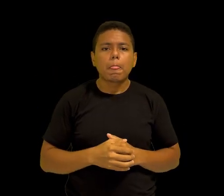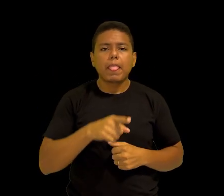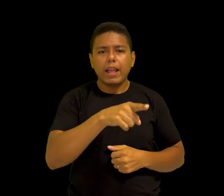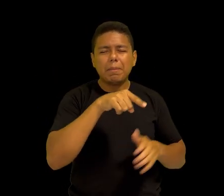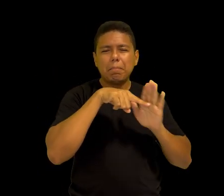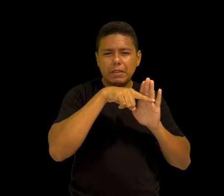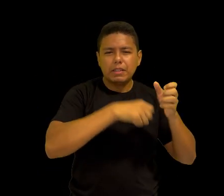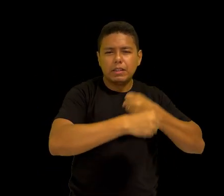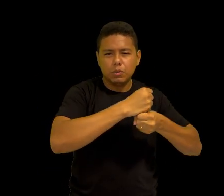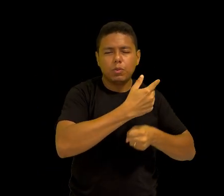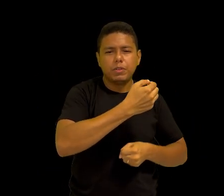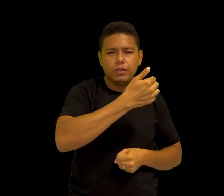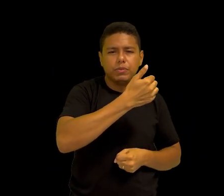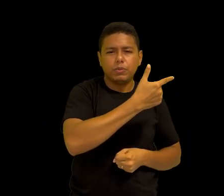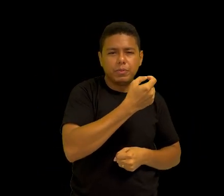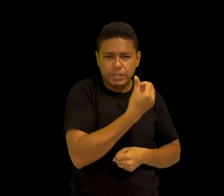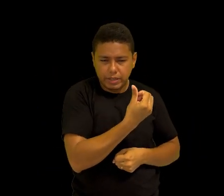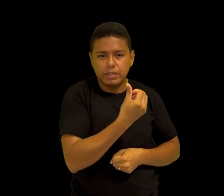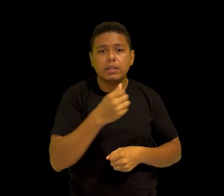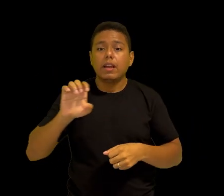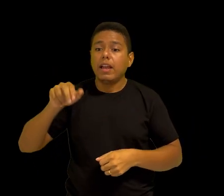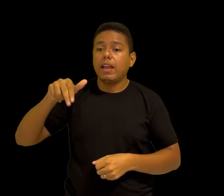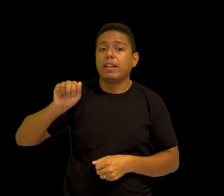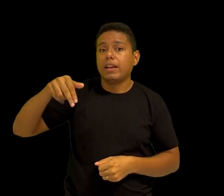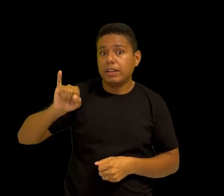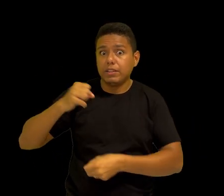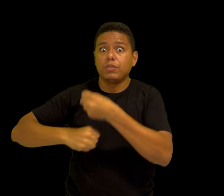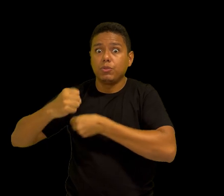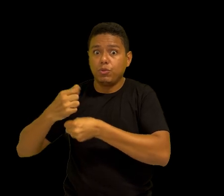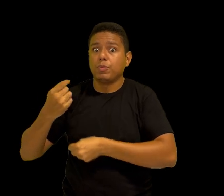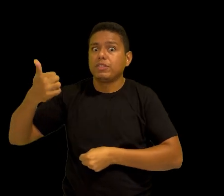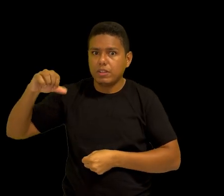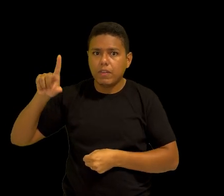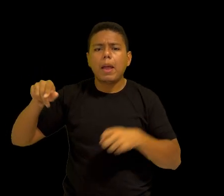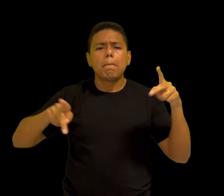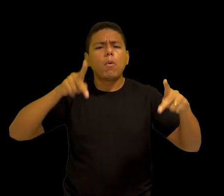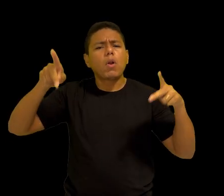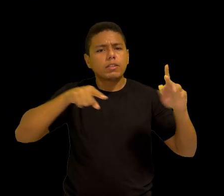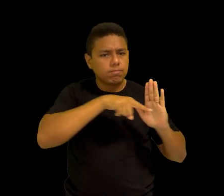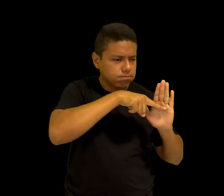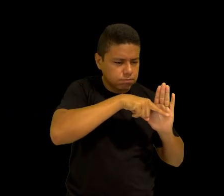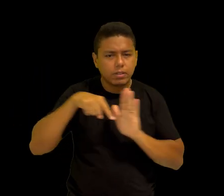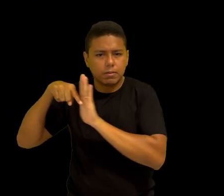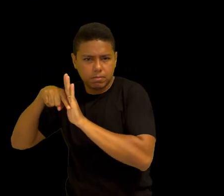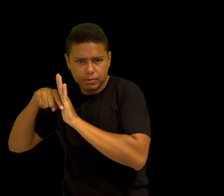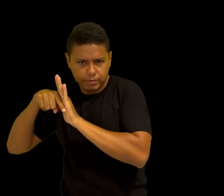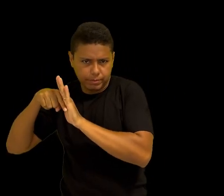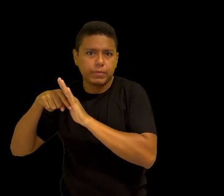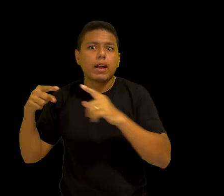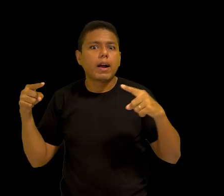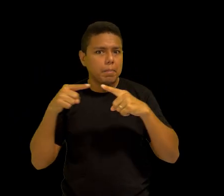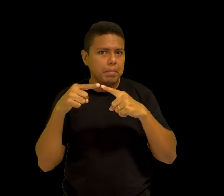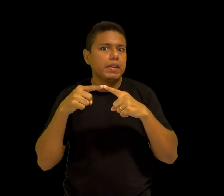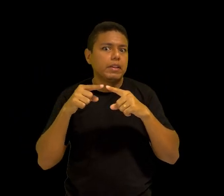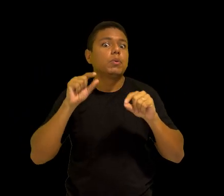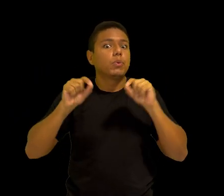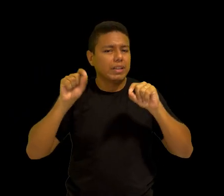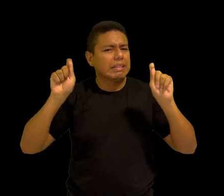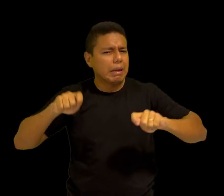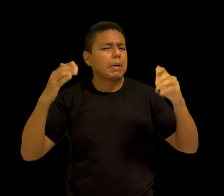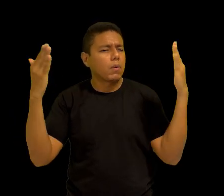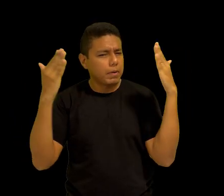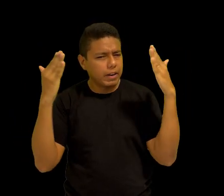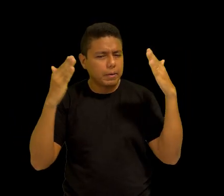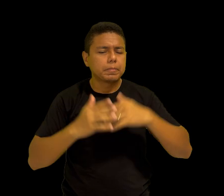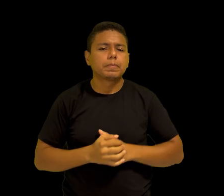de 2006, e o ENANE, 2019, né? São 2 inquéritos populacionais de base domiciliar que são razoavelmente comparáveis,